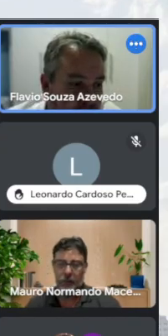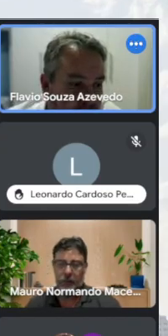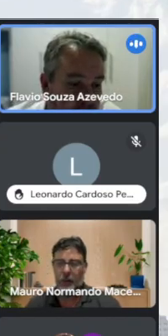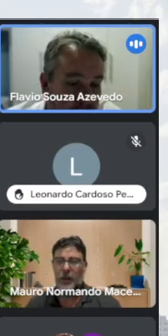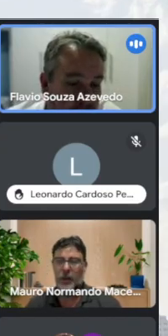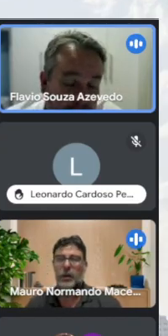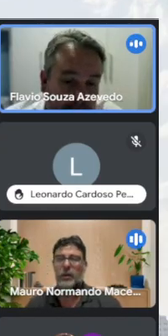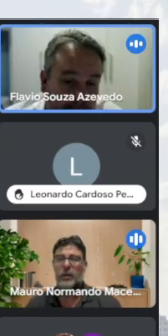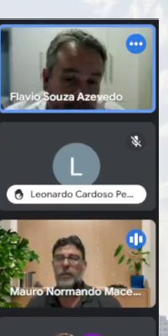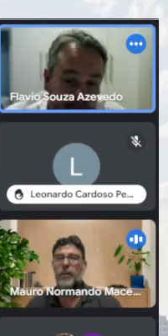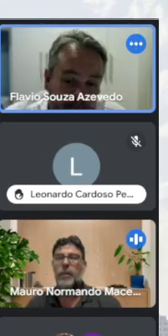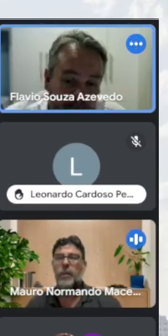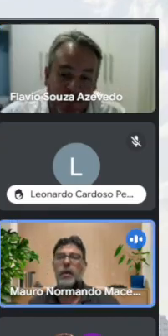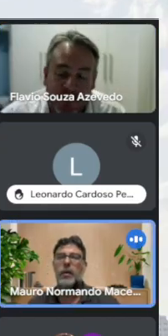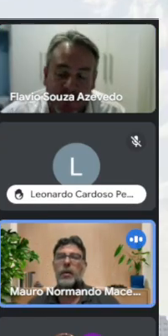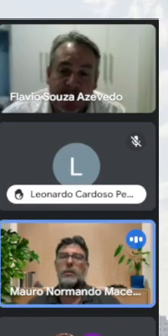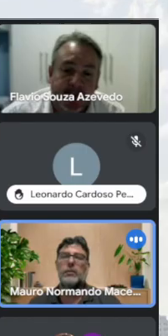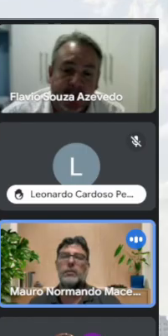Tá certo? Certo.